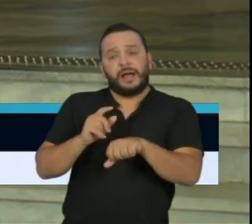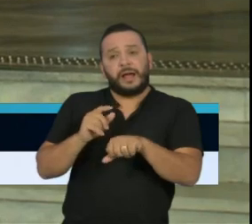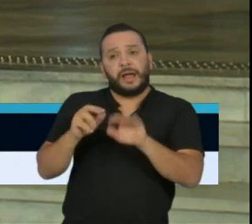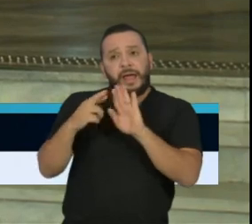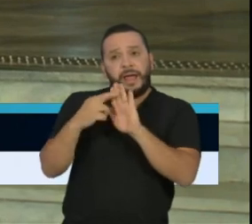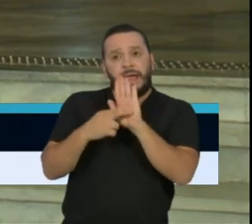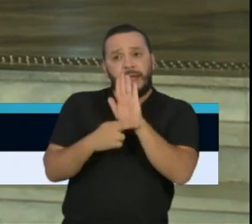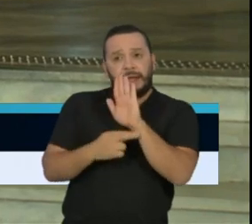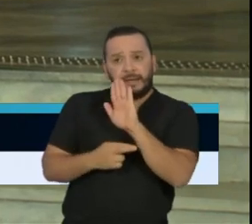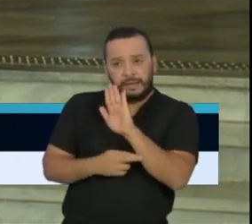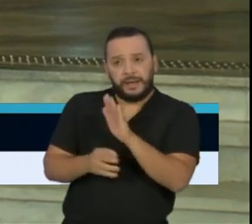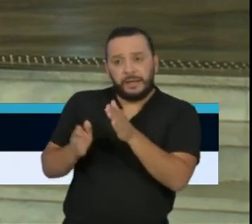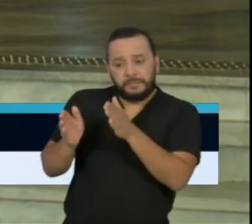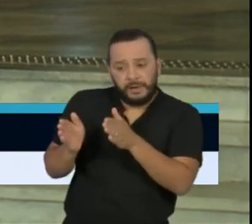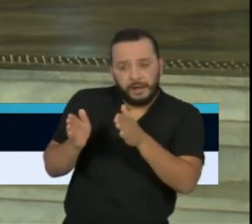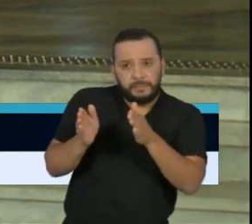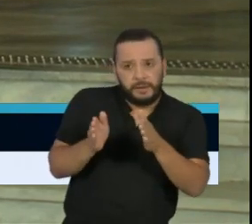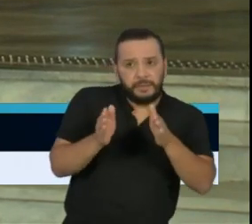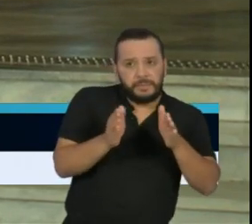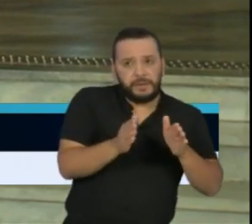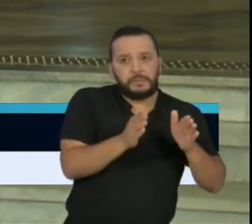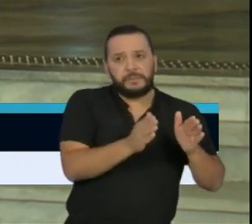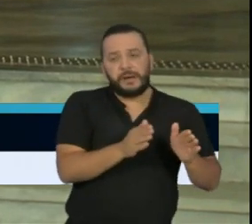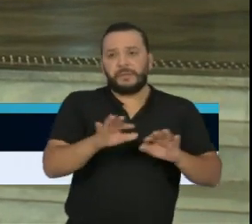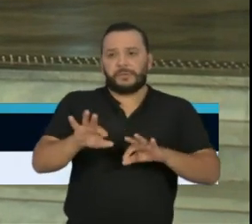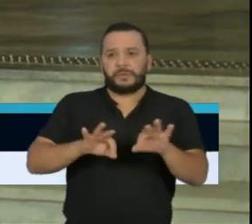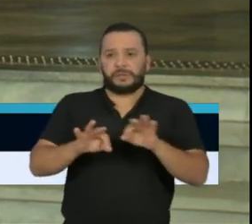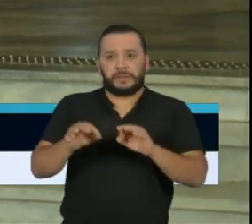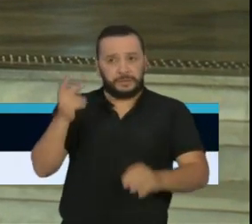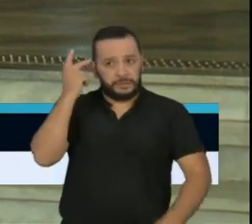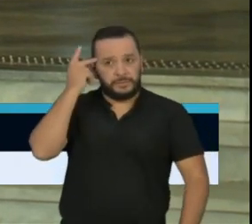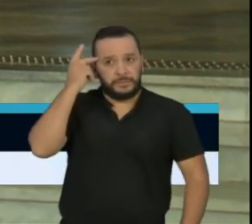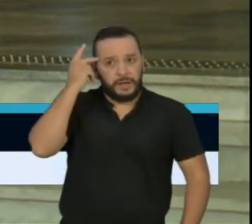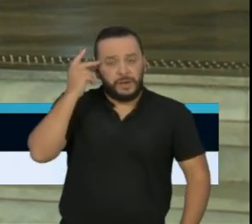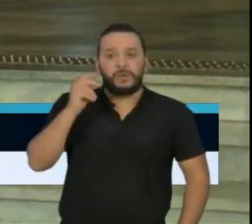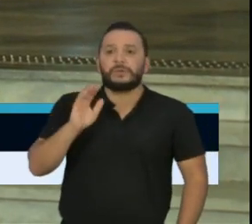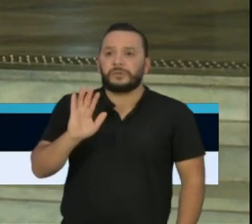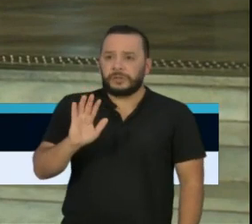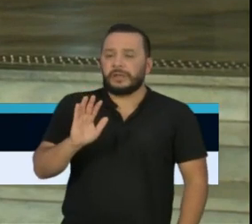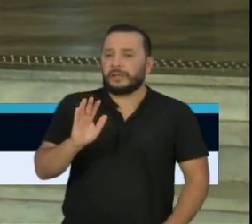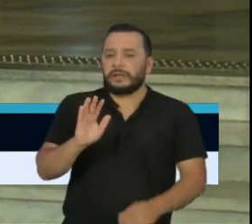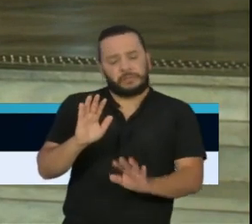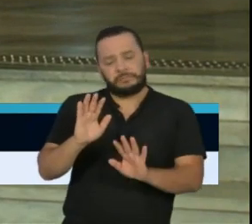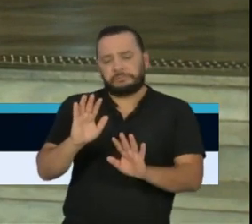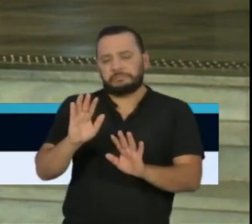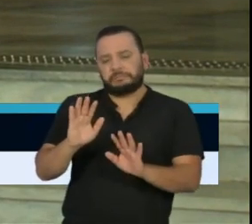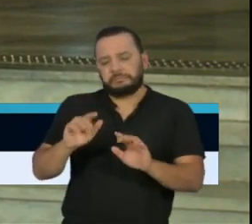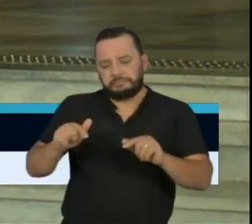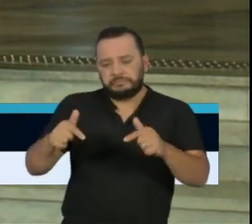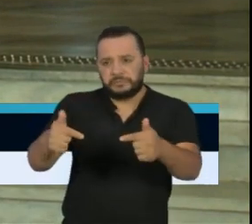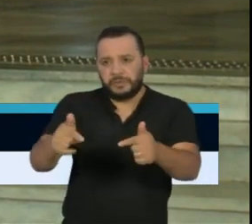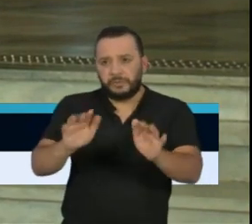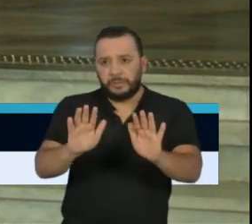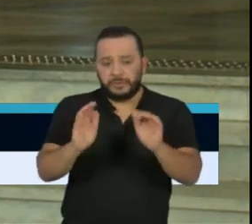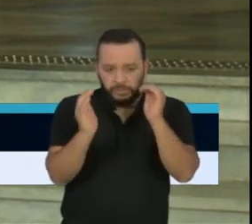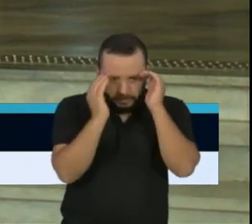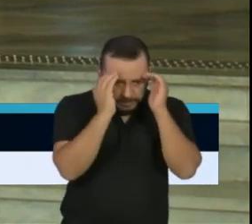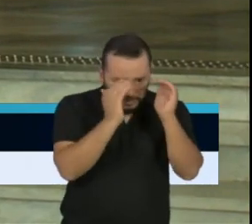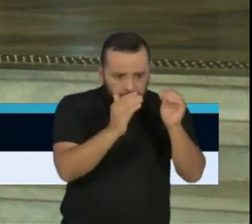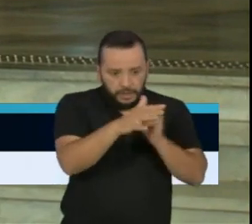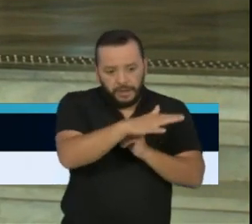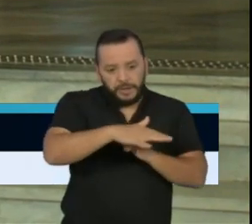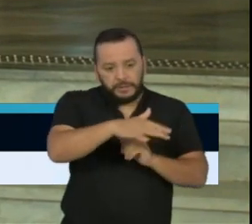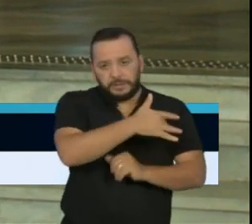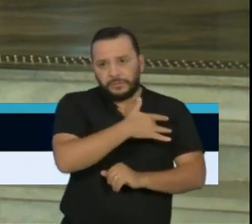liberação regional que o Plano São Paulo trará e sempre observado a liberação da saúde, do centro de contingência, tanto no nível